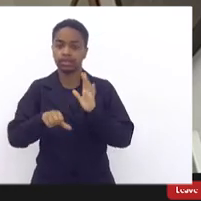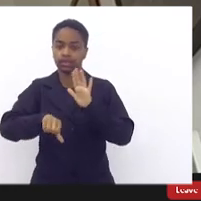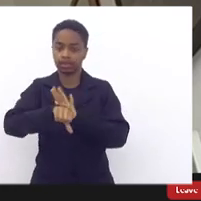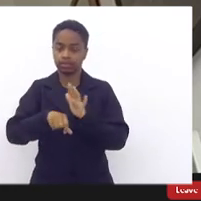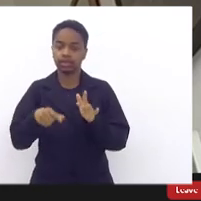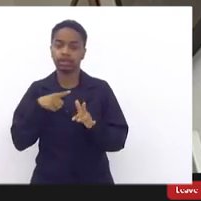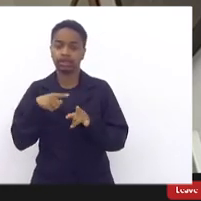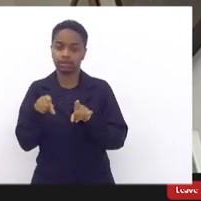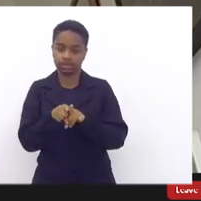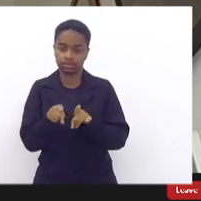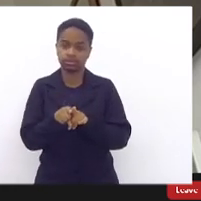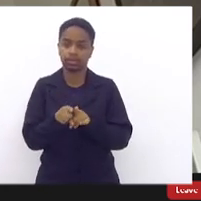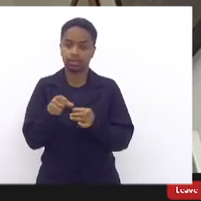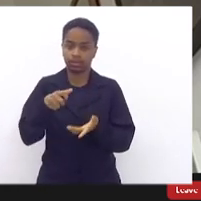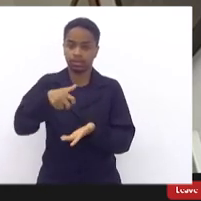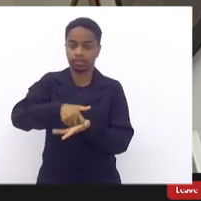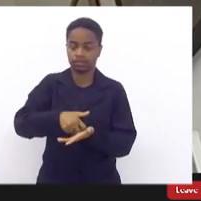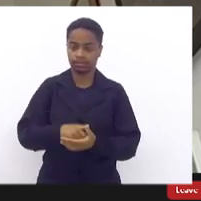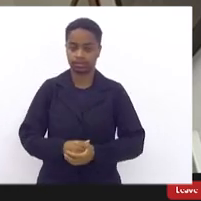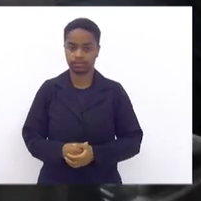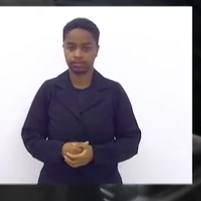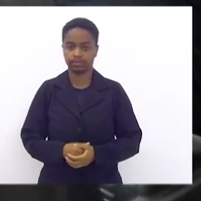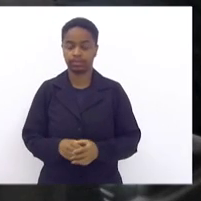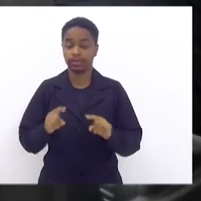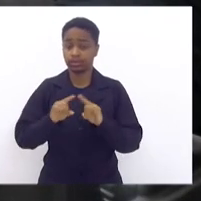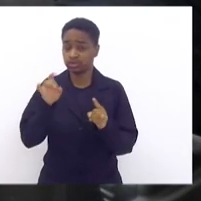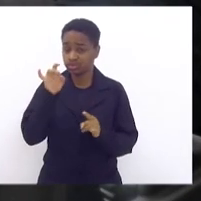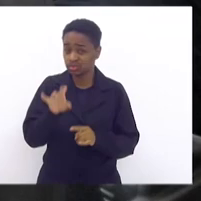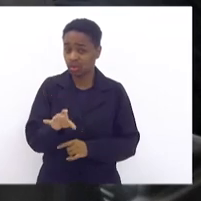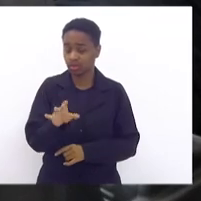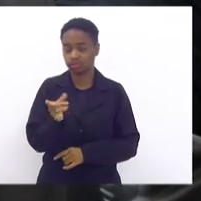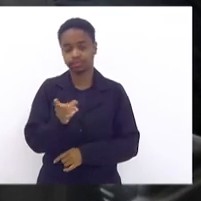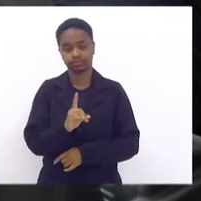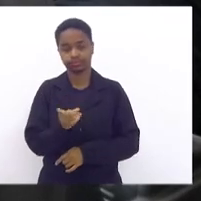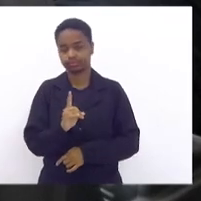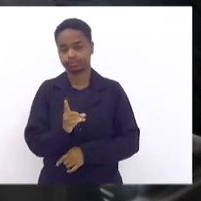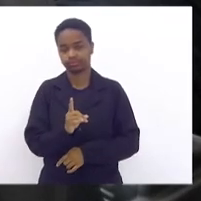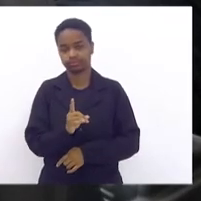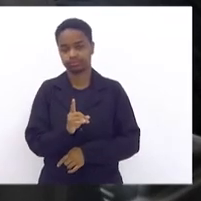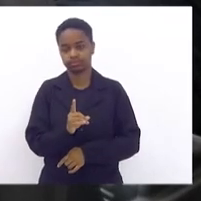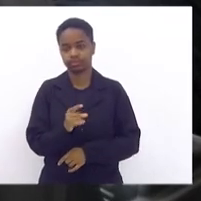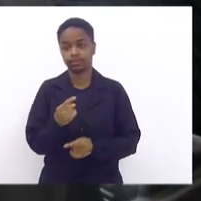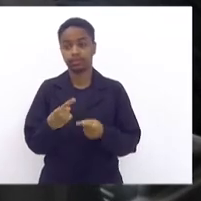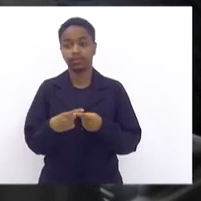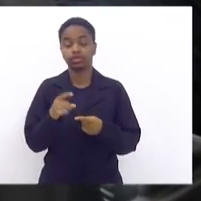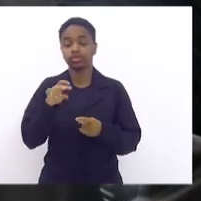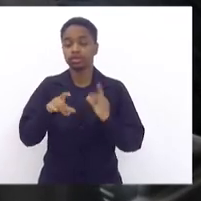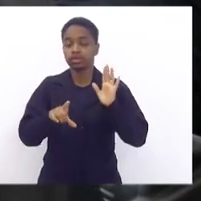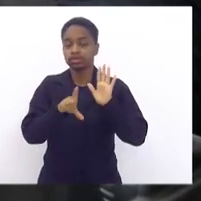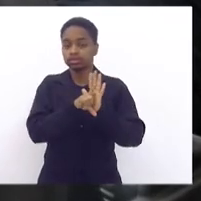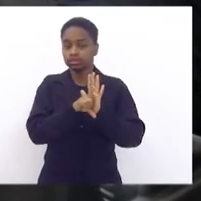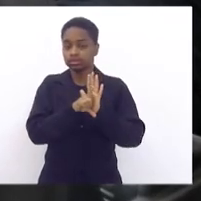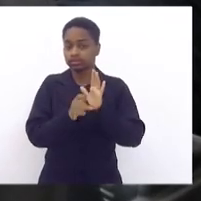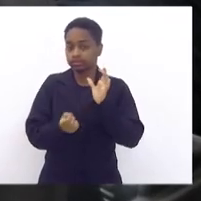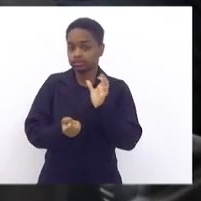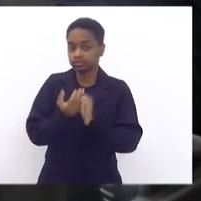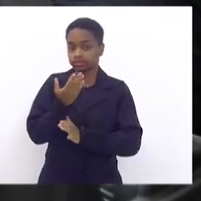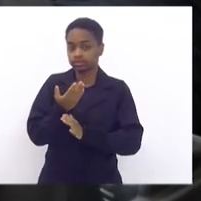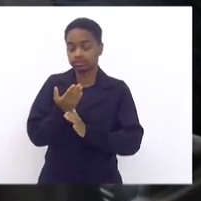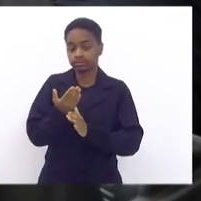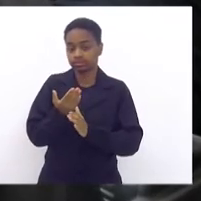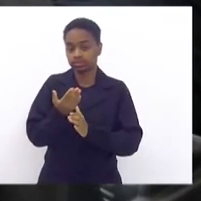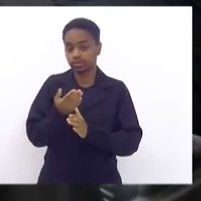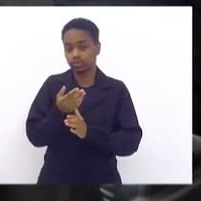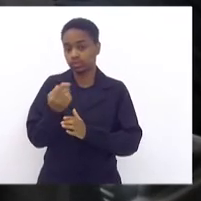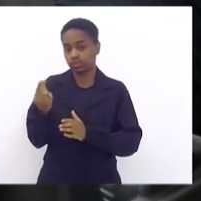penal, terá, sim, uma punição. Mas não é só isso, não é só isso, porque só a legislação penal não